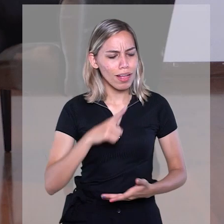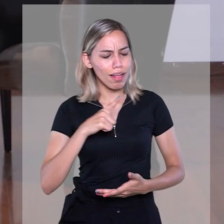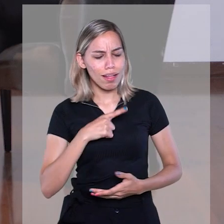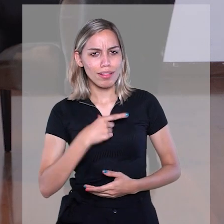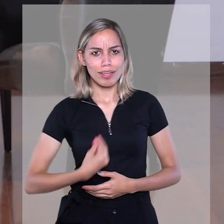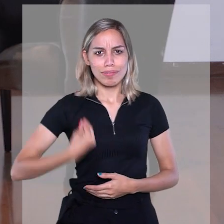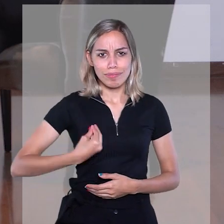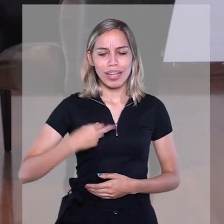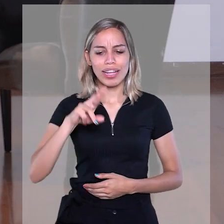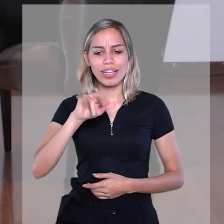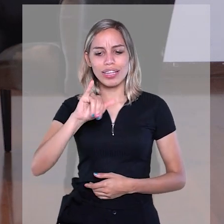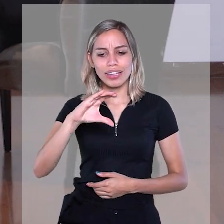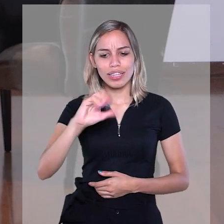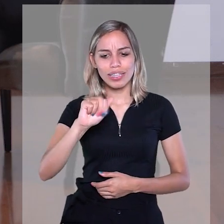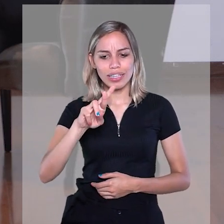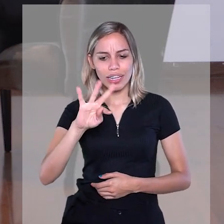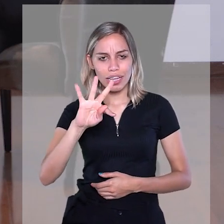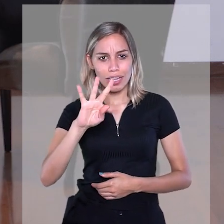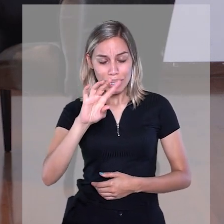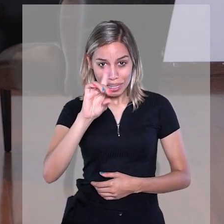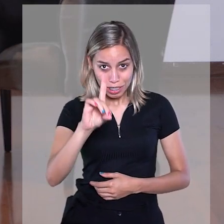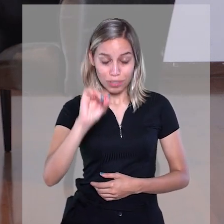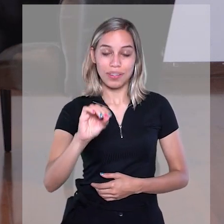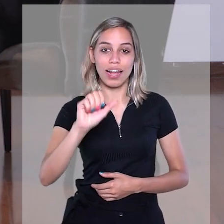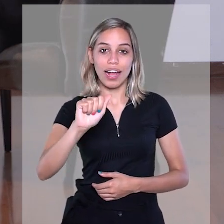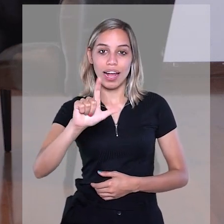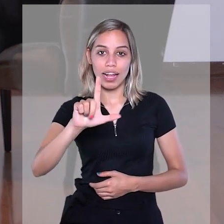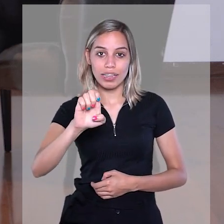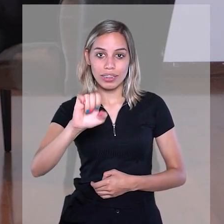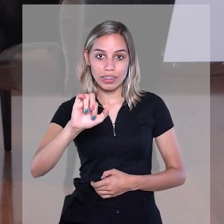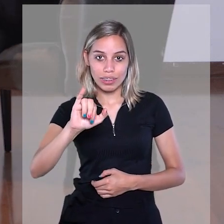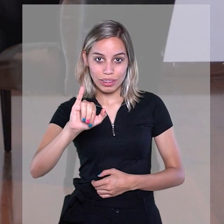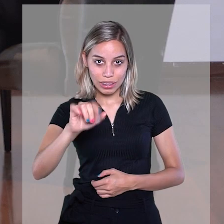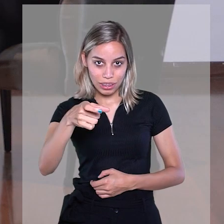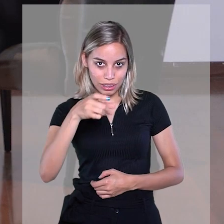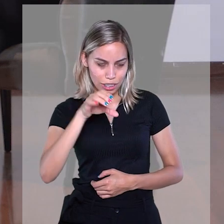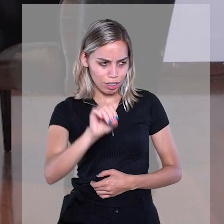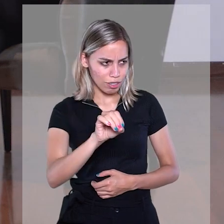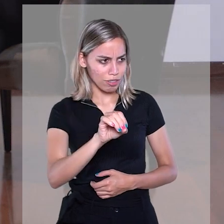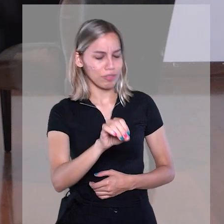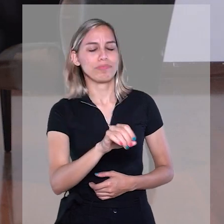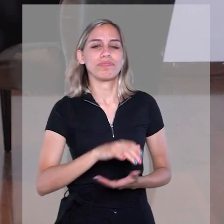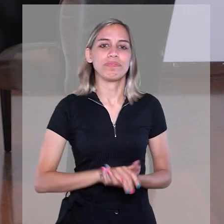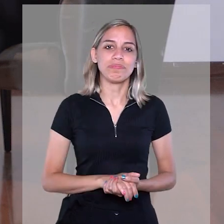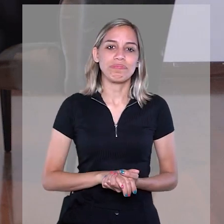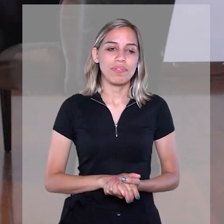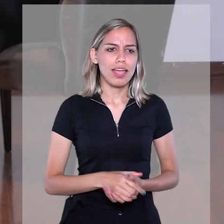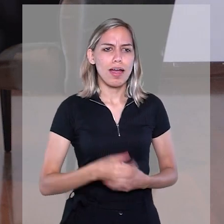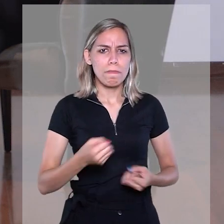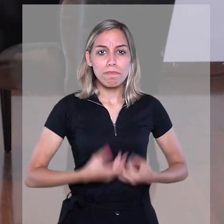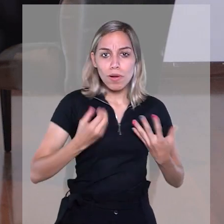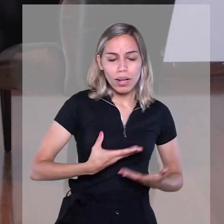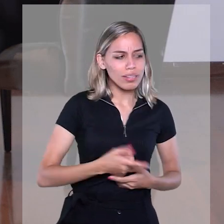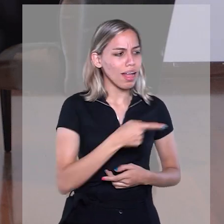Aleixo, poeta, multiartista, videasta, produtor, entre um monte de coisa que você sabe, que vai fazer para a